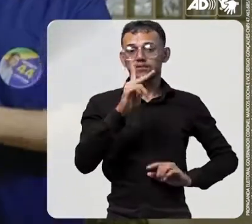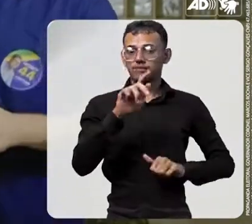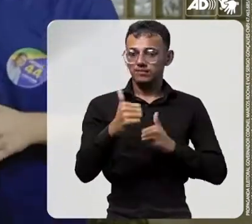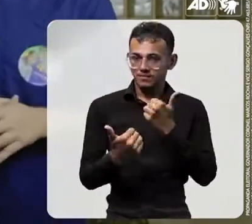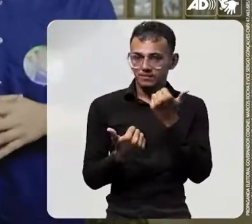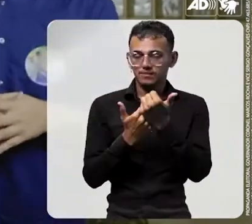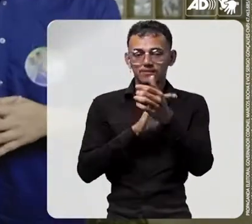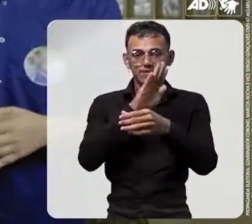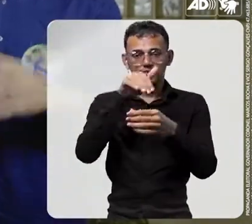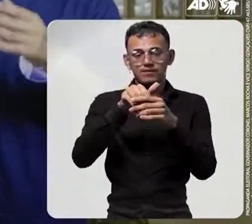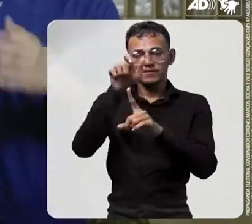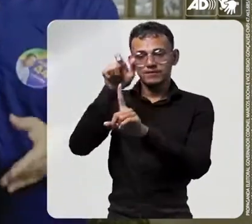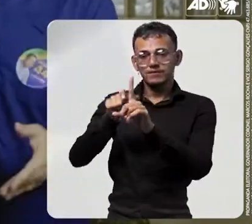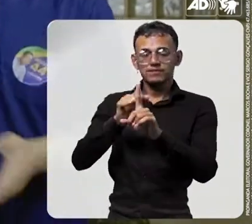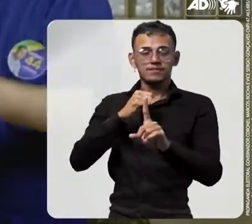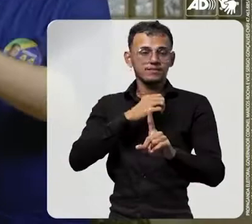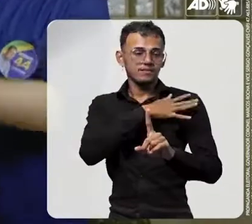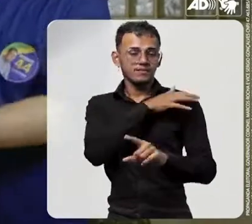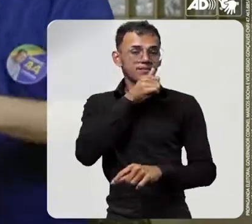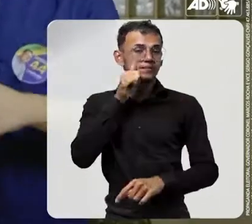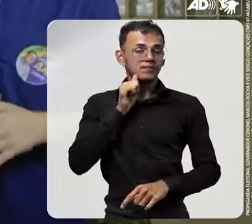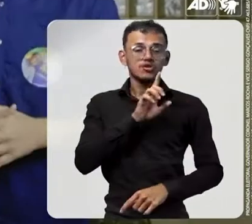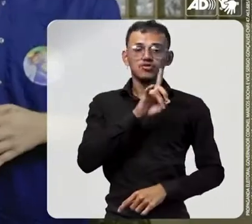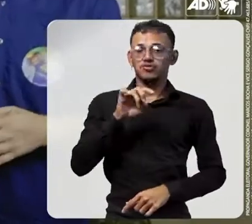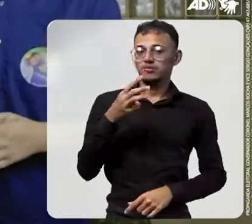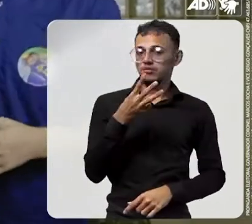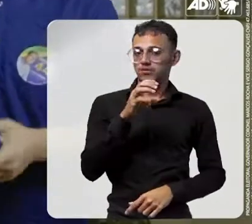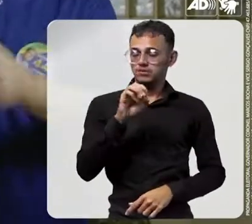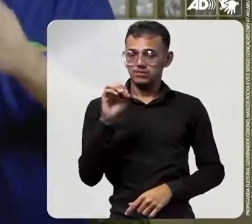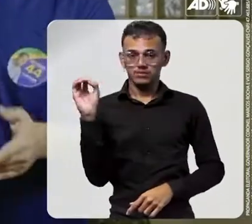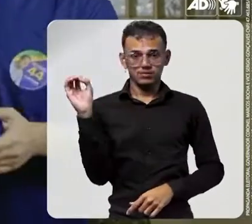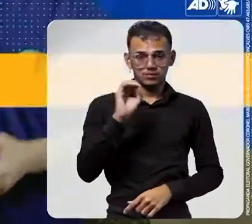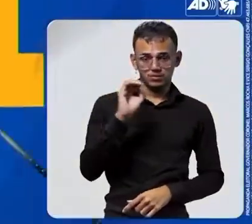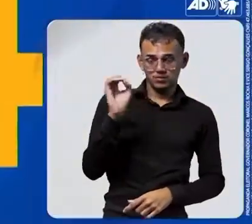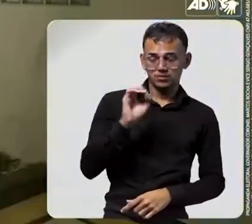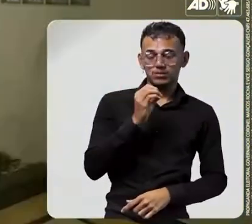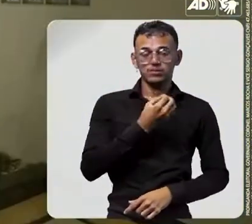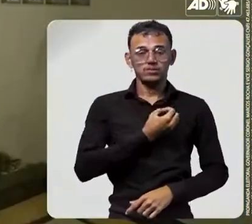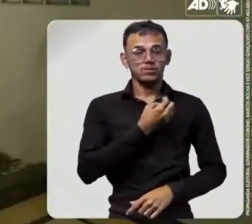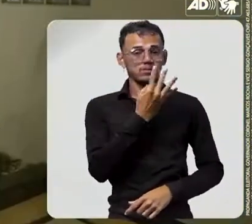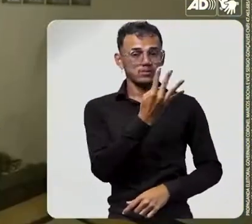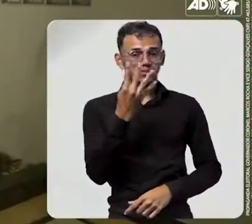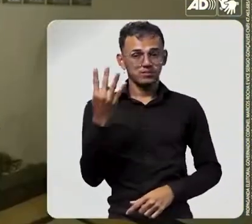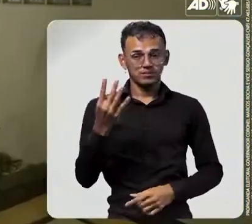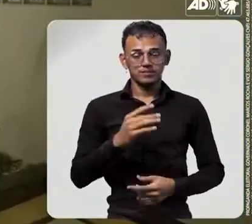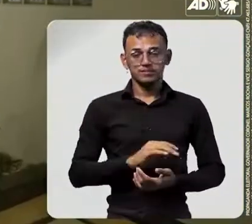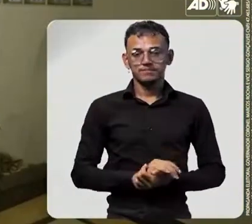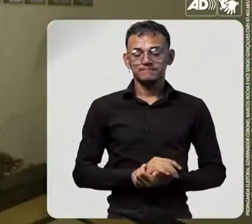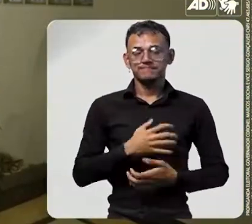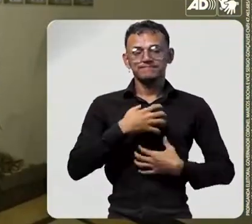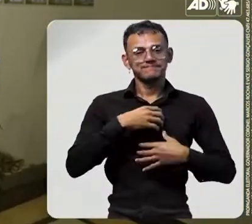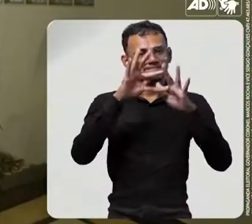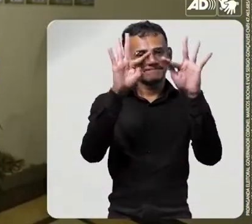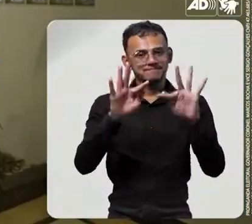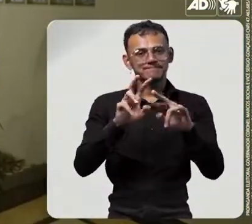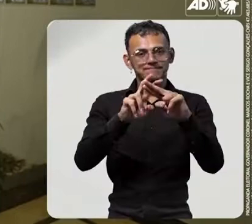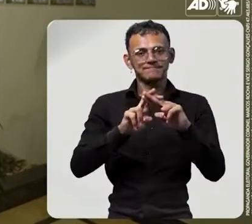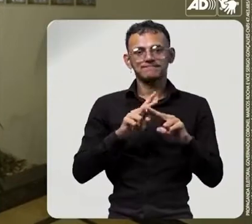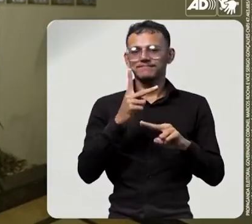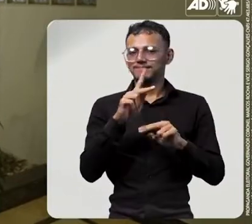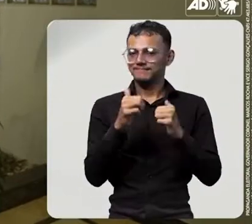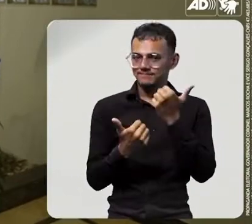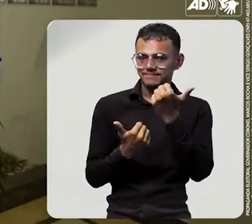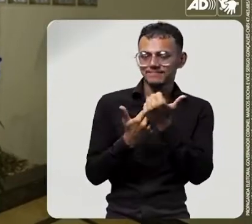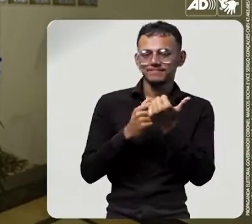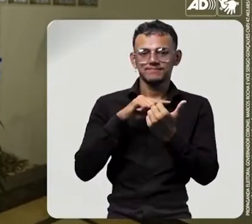e o apoio para o coronel Marcos Rocha, dia 30 de outubro, 44. Eu fico muito feliz, né, pelo seu apoio. A